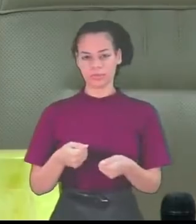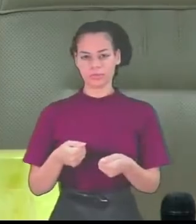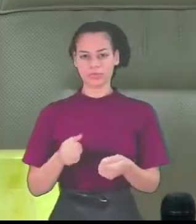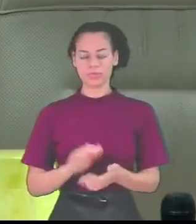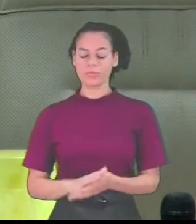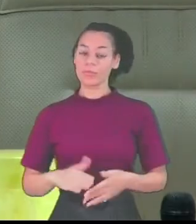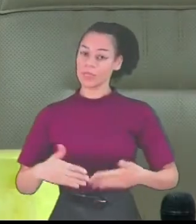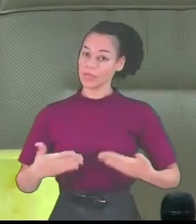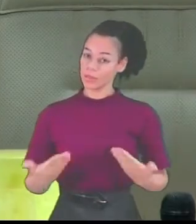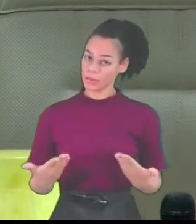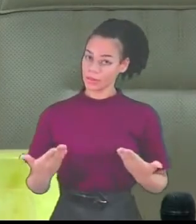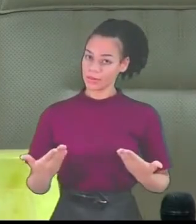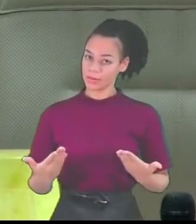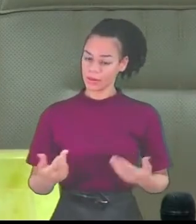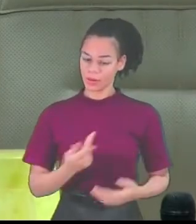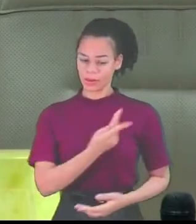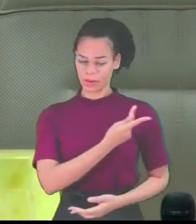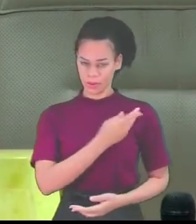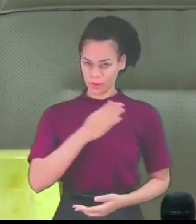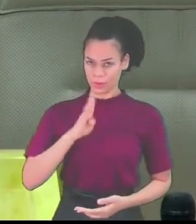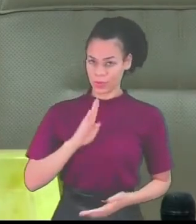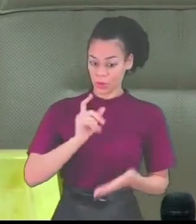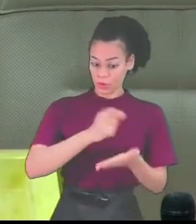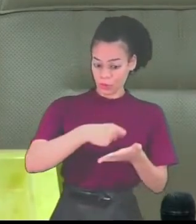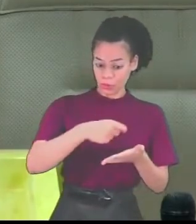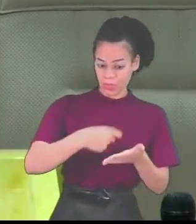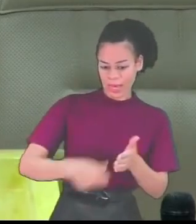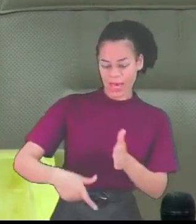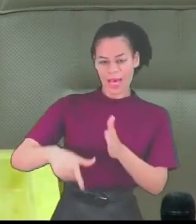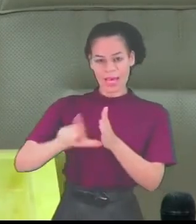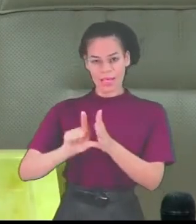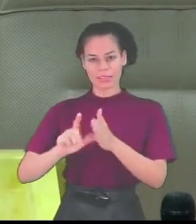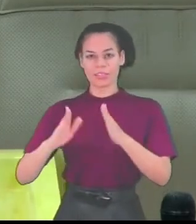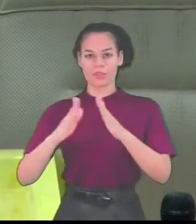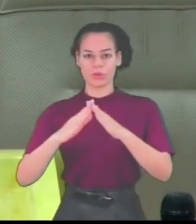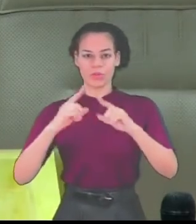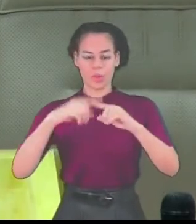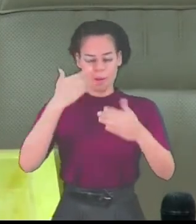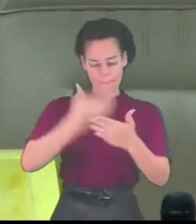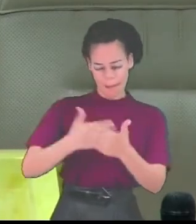bom então Hebreus foi escrito antes da destruição do templo porque